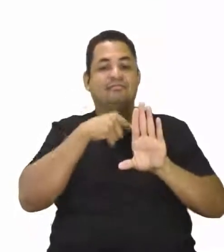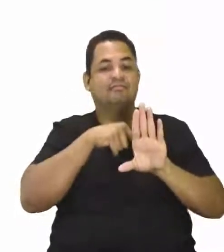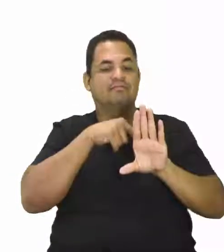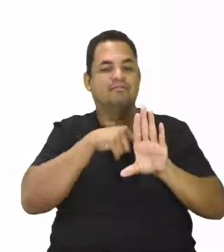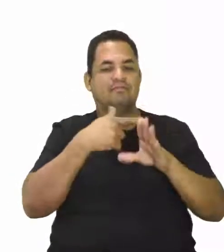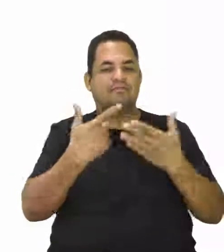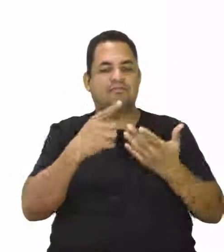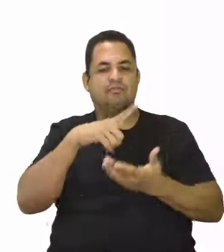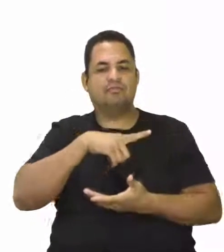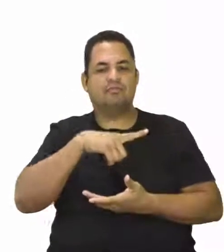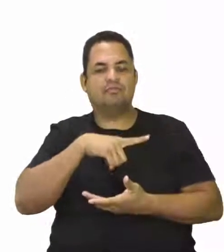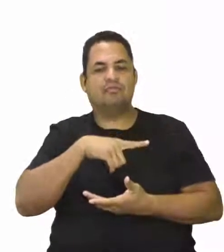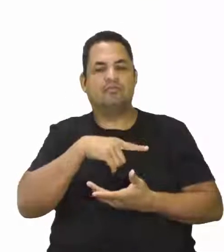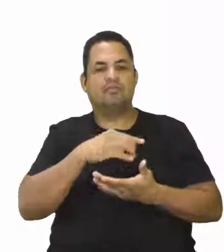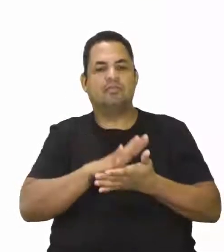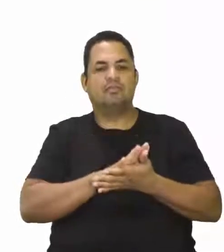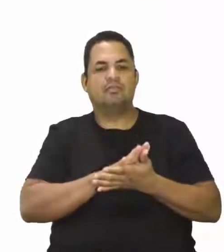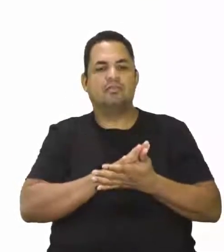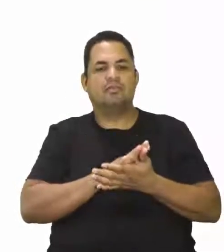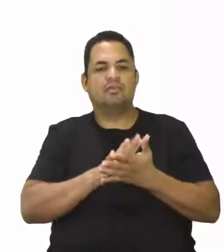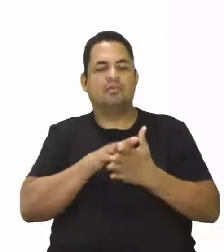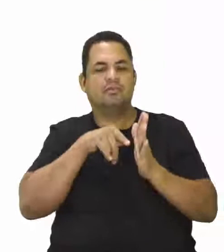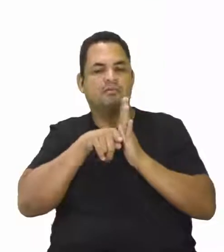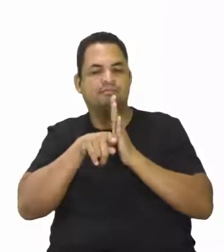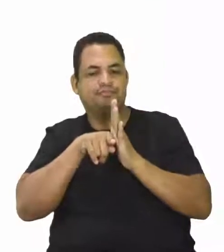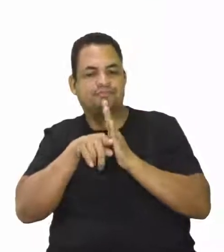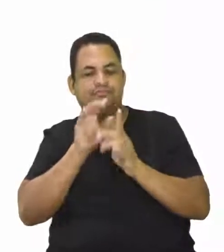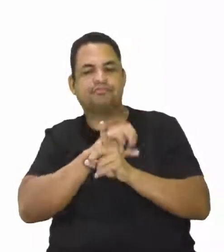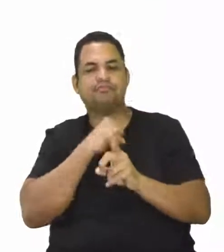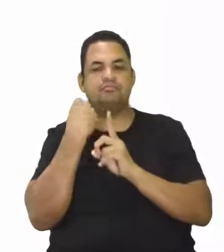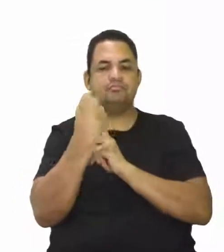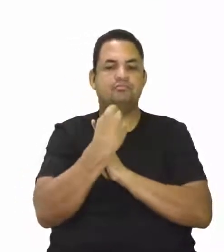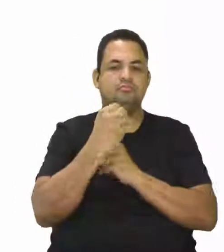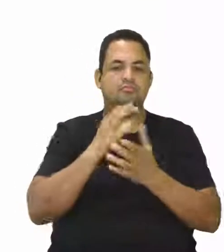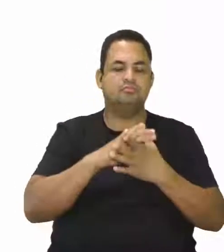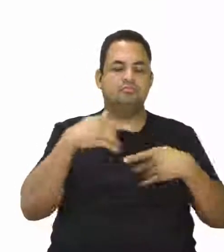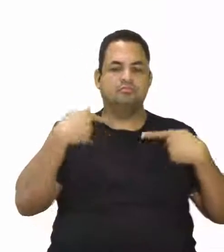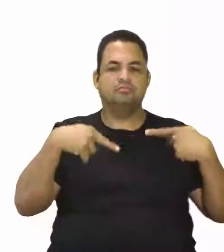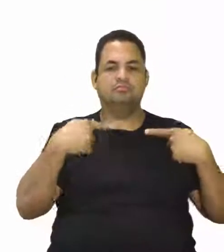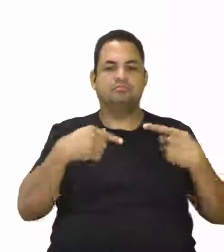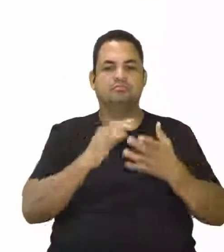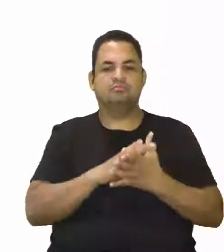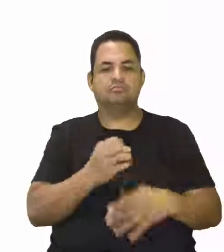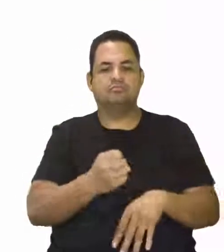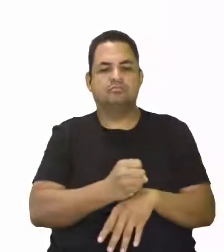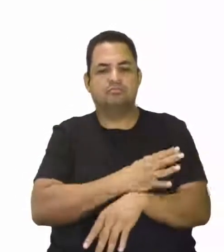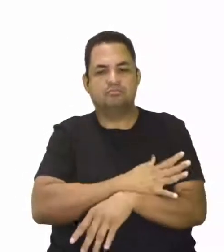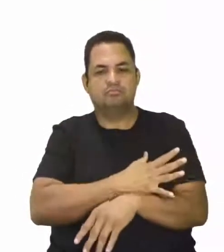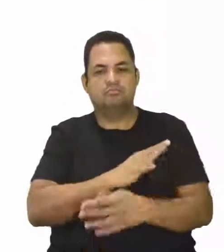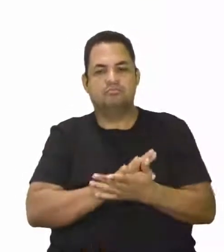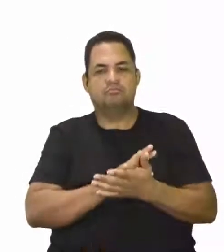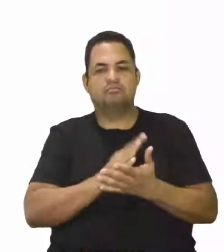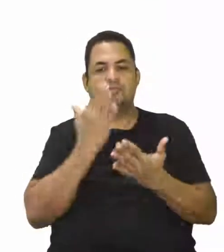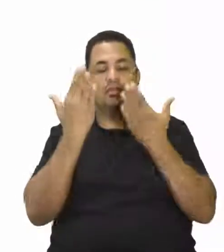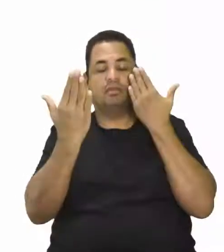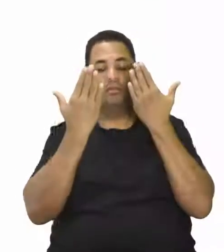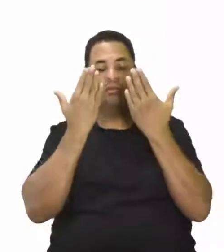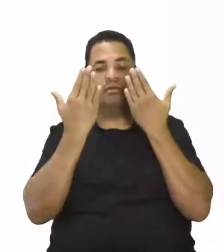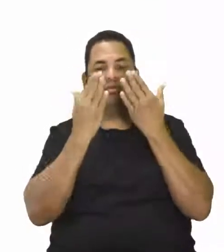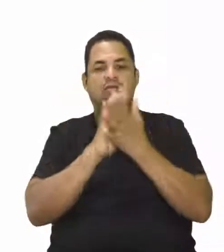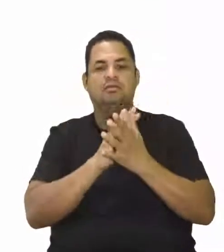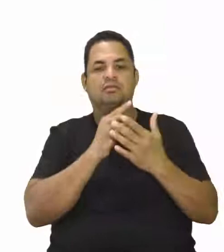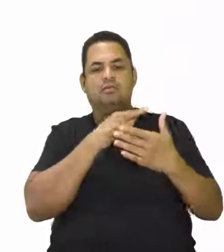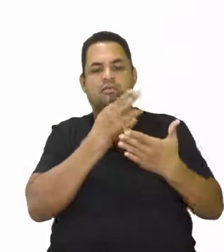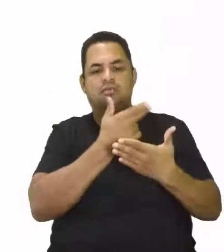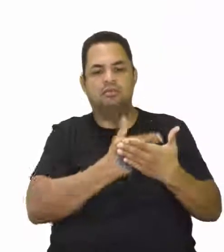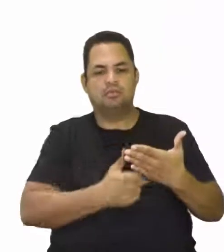sempre terá essa questão da análise social, política, emocional, psicológica. Então,